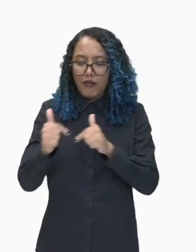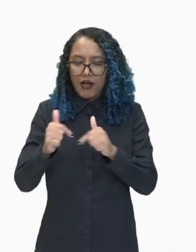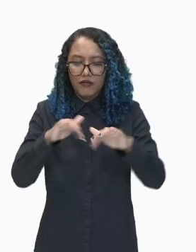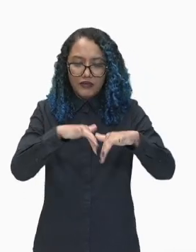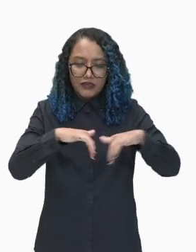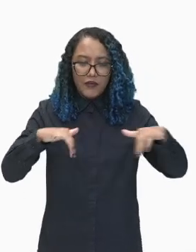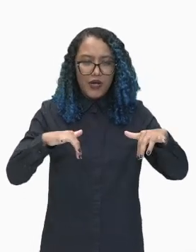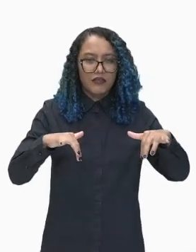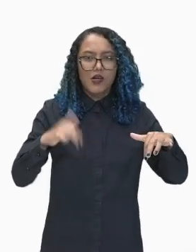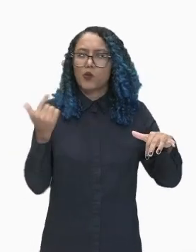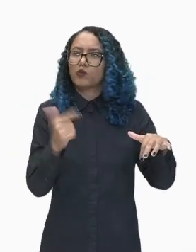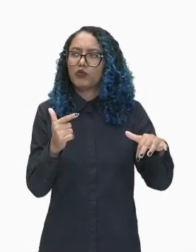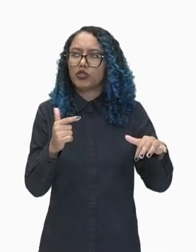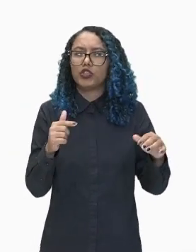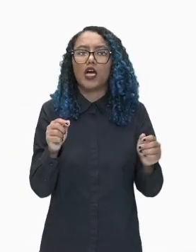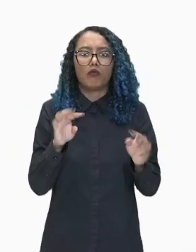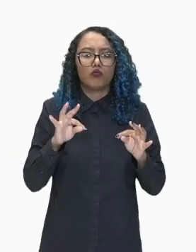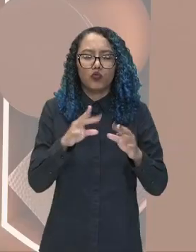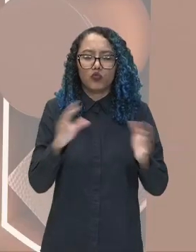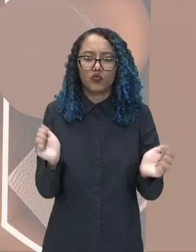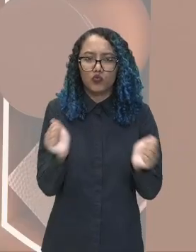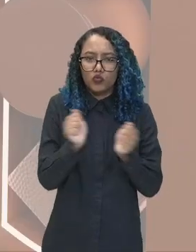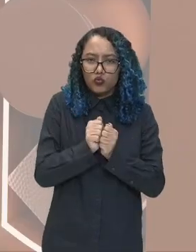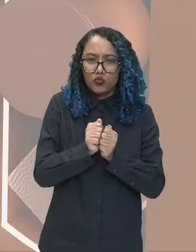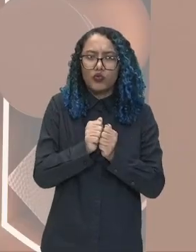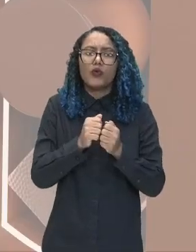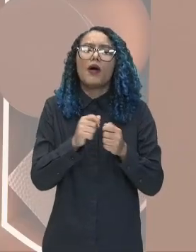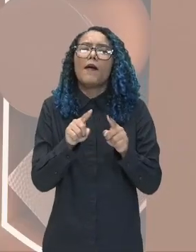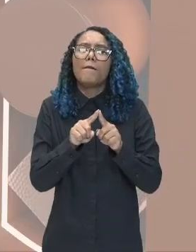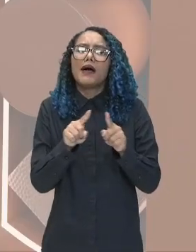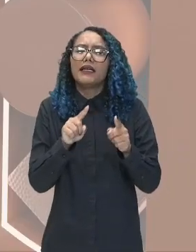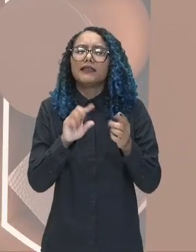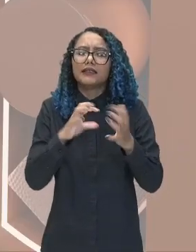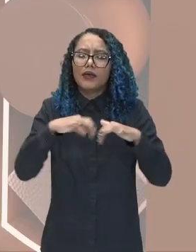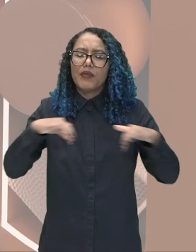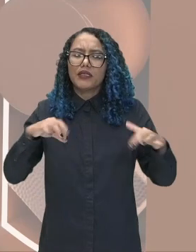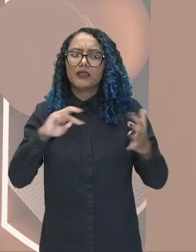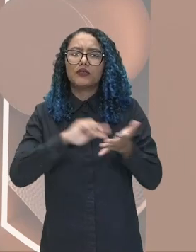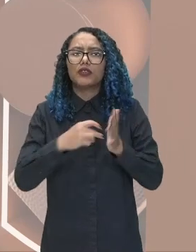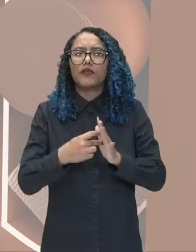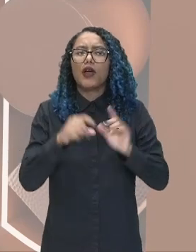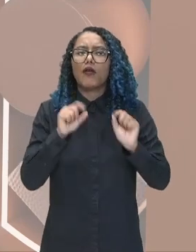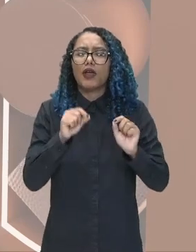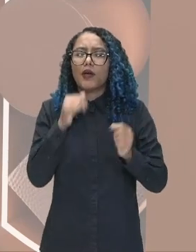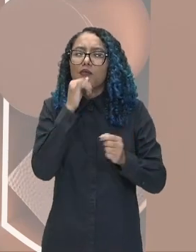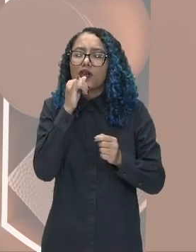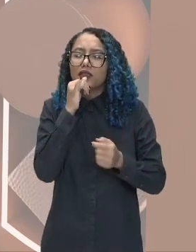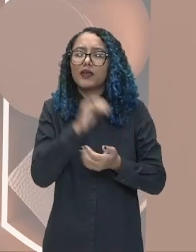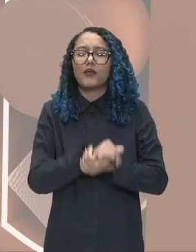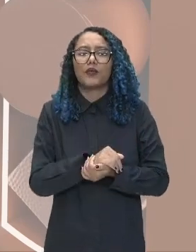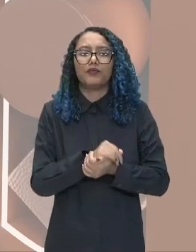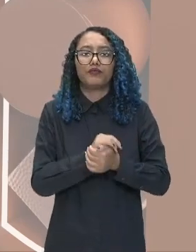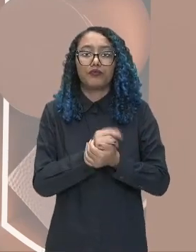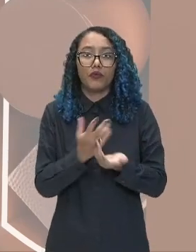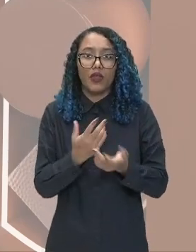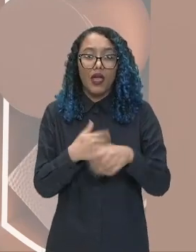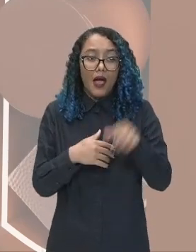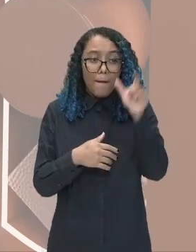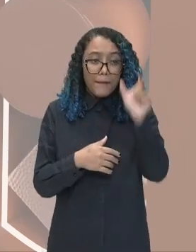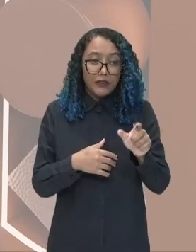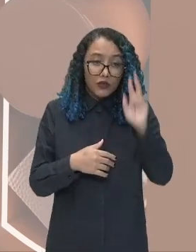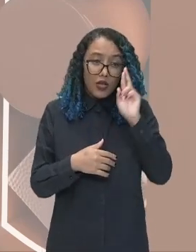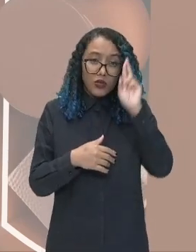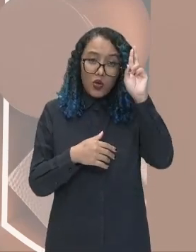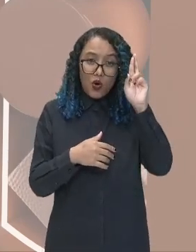essa separação entre capital e trabalho? Significava dizer o seguinte, ó, o dono da oficina, ele era também o dono